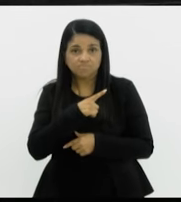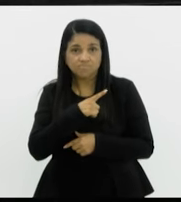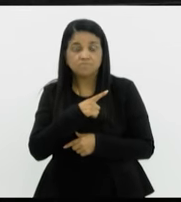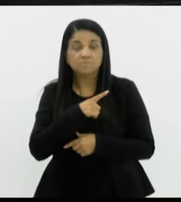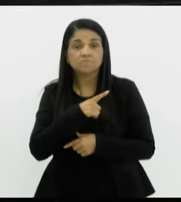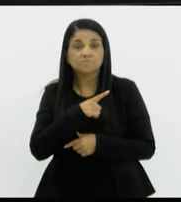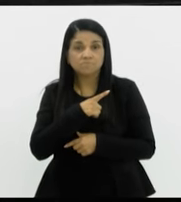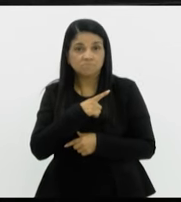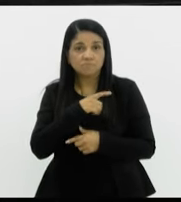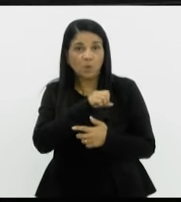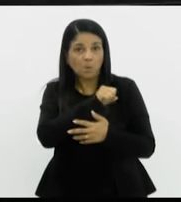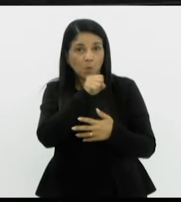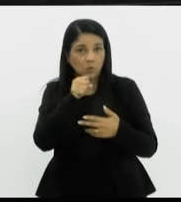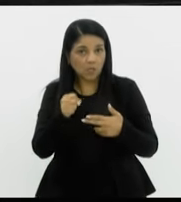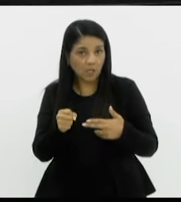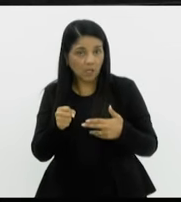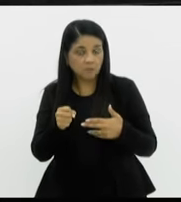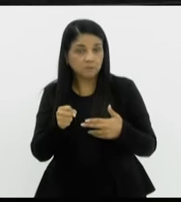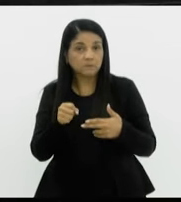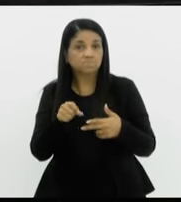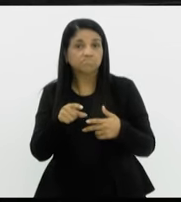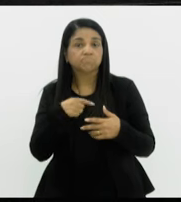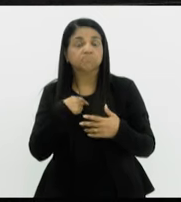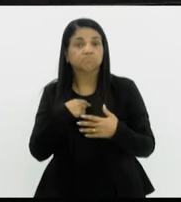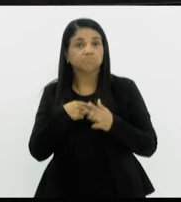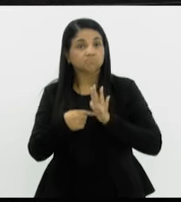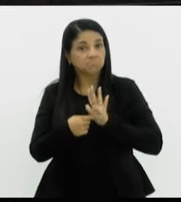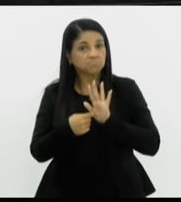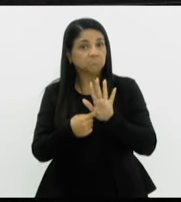poder, foram expressivos.